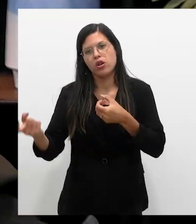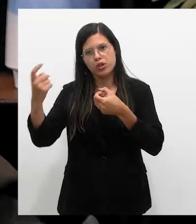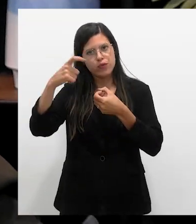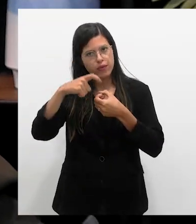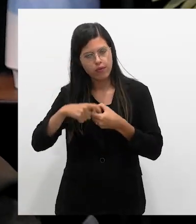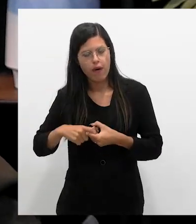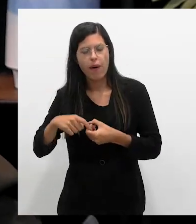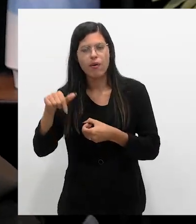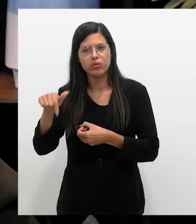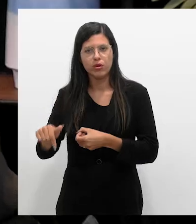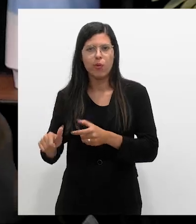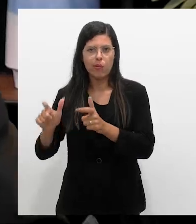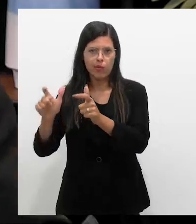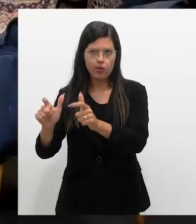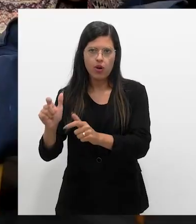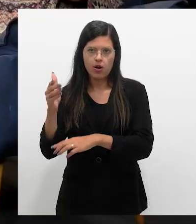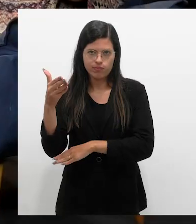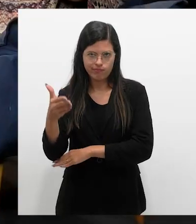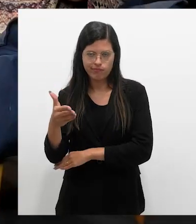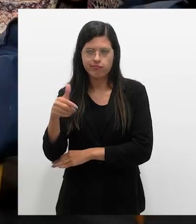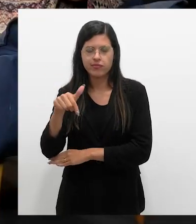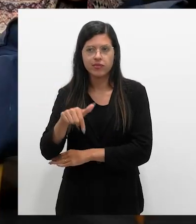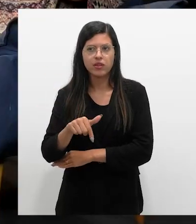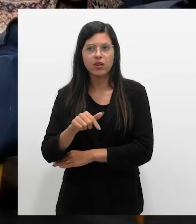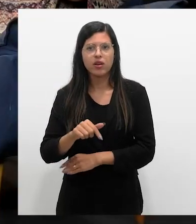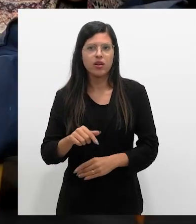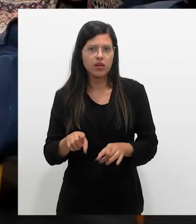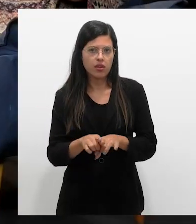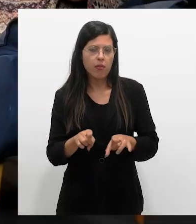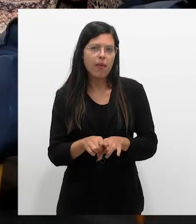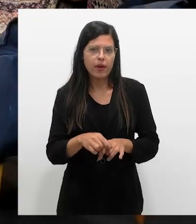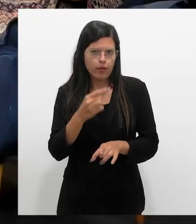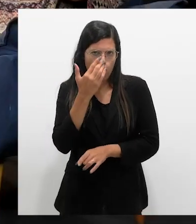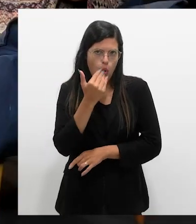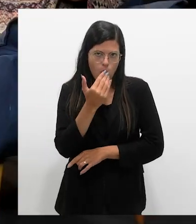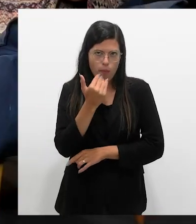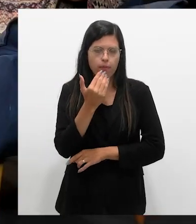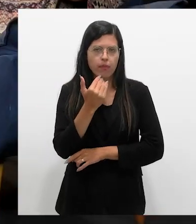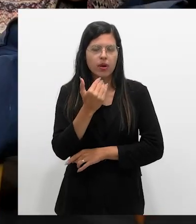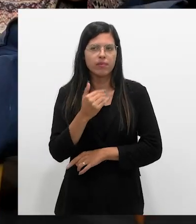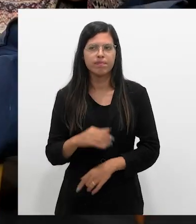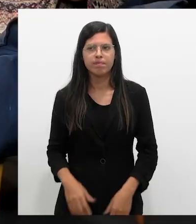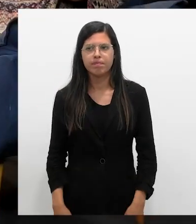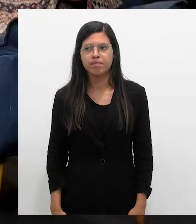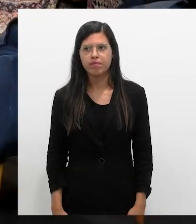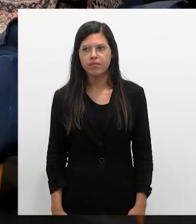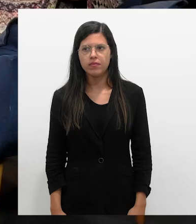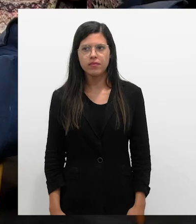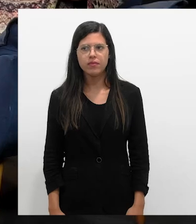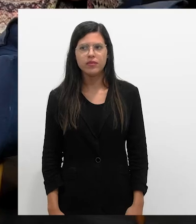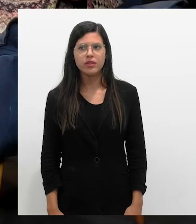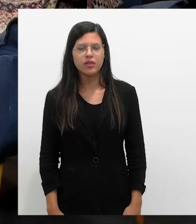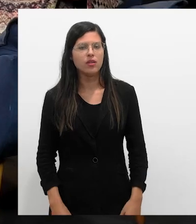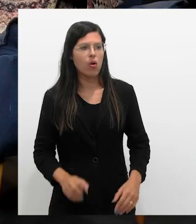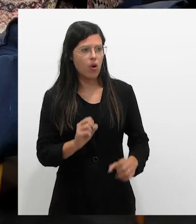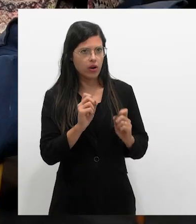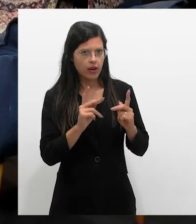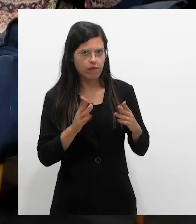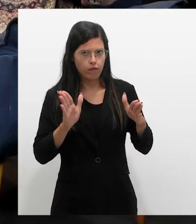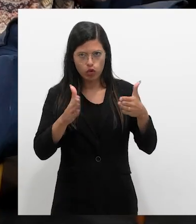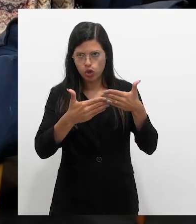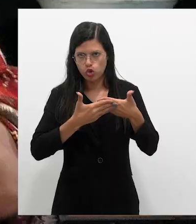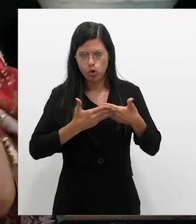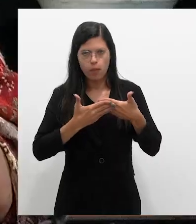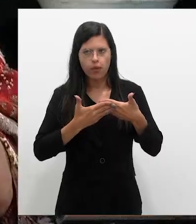dia, da Capela Sistina para a Casa Santa Marta. No meio do dia também voltam para fazer as refeições. Então era assim que eles ficavam, né?